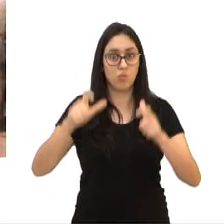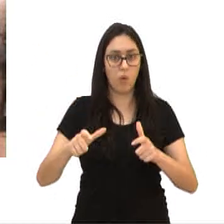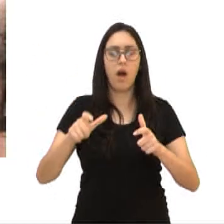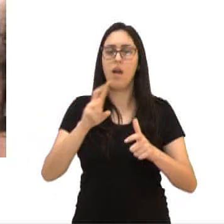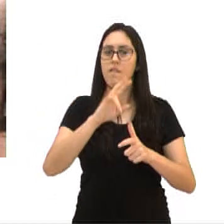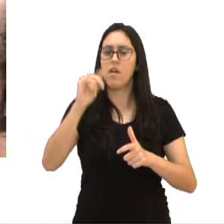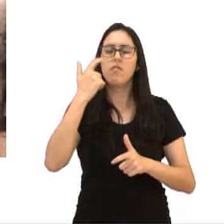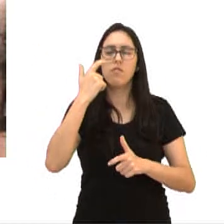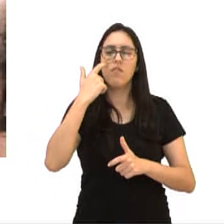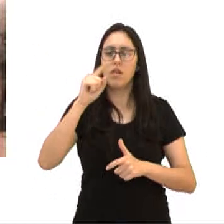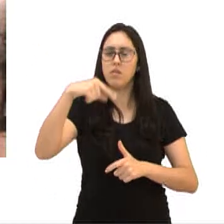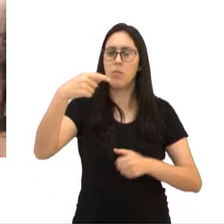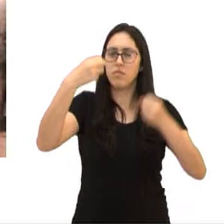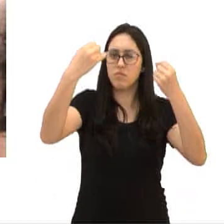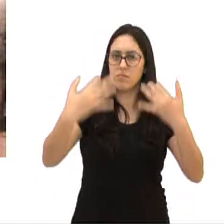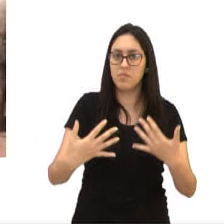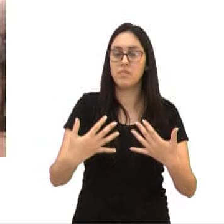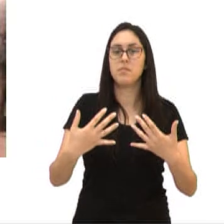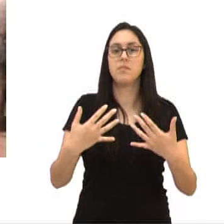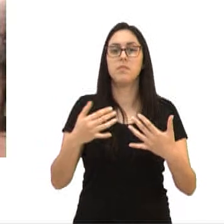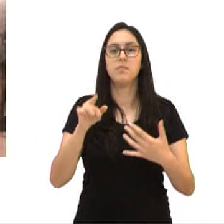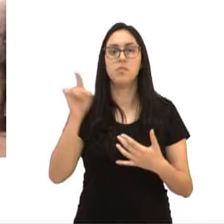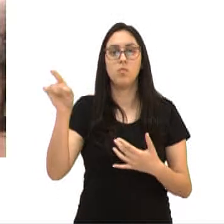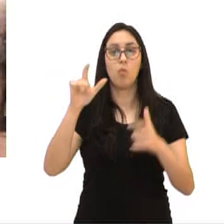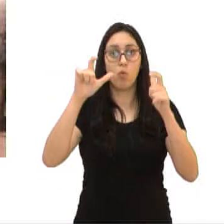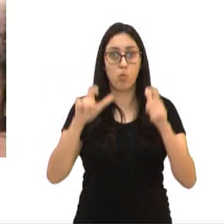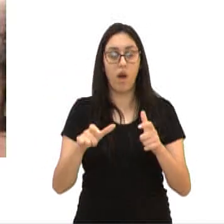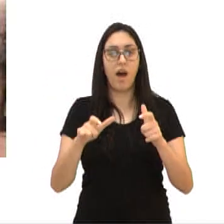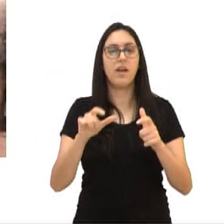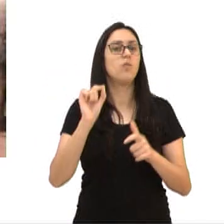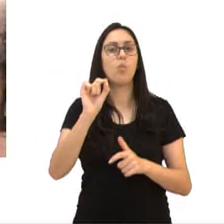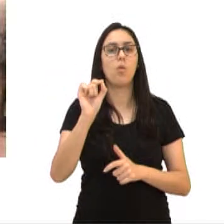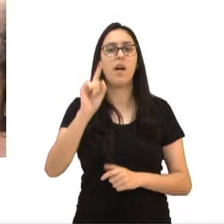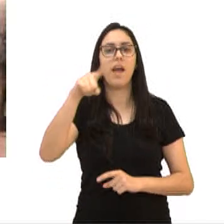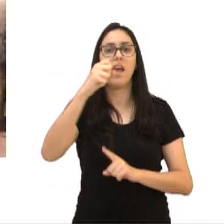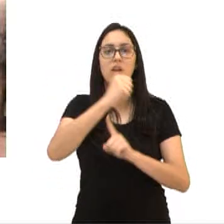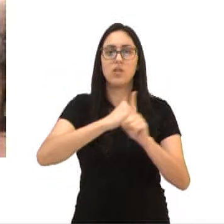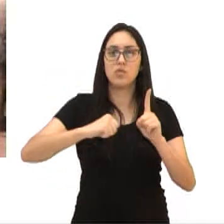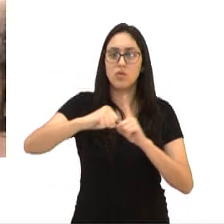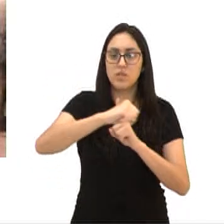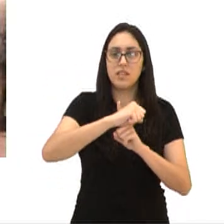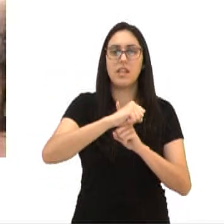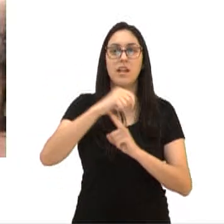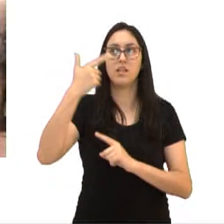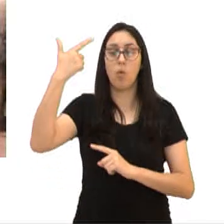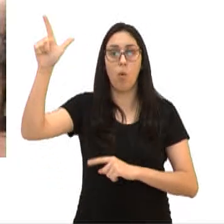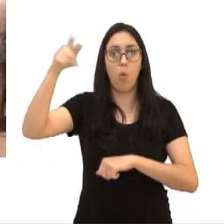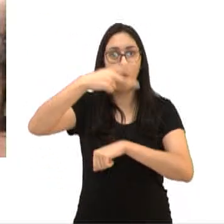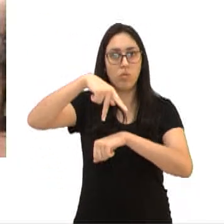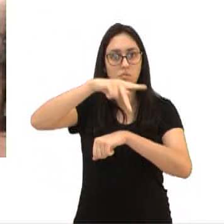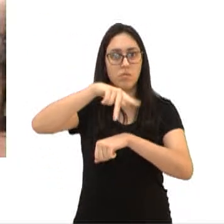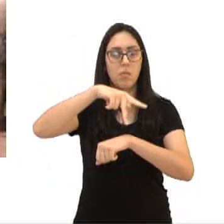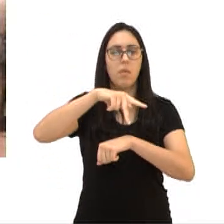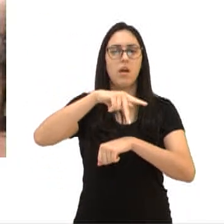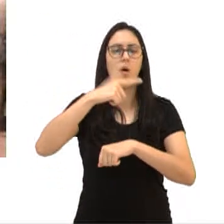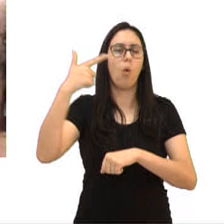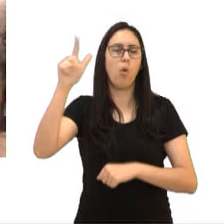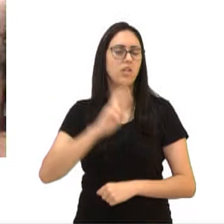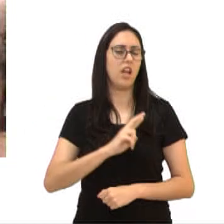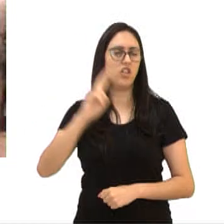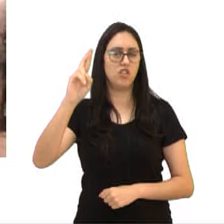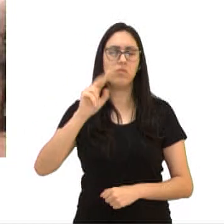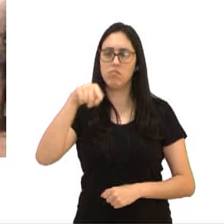é, na verdade, o chamado ISKCON, que é a Sociedade Internacional para a Consciência de Krishna. E a